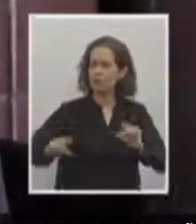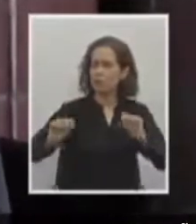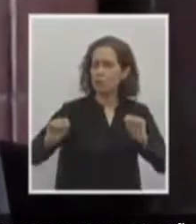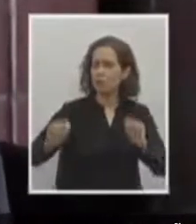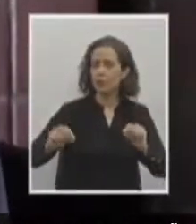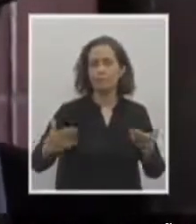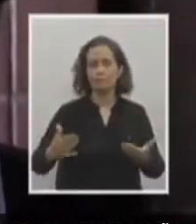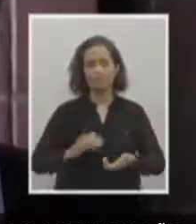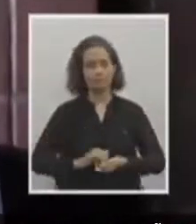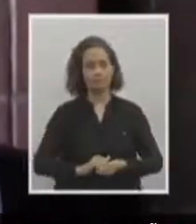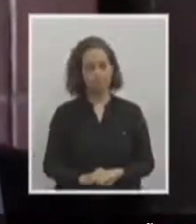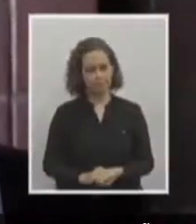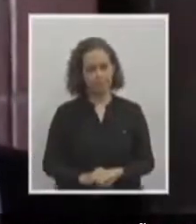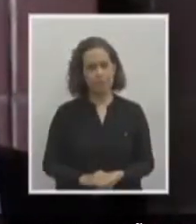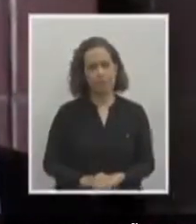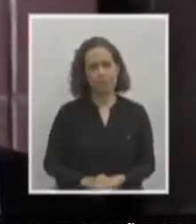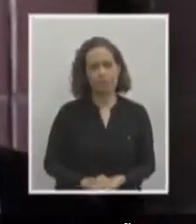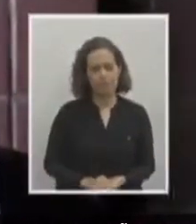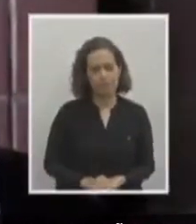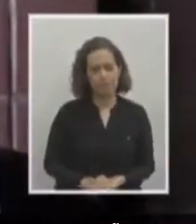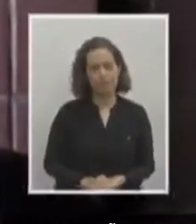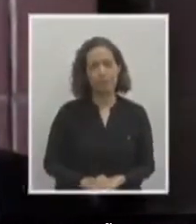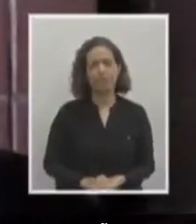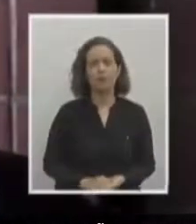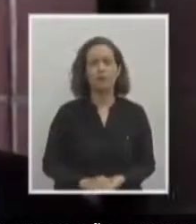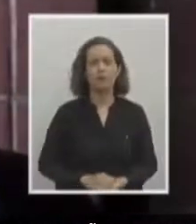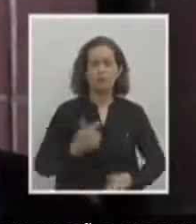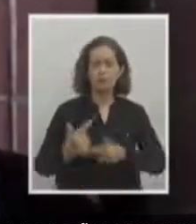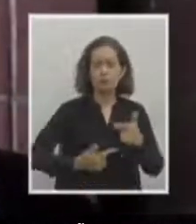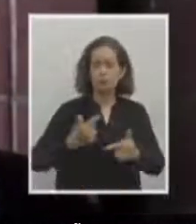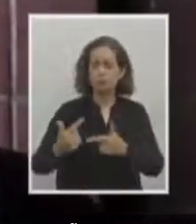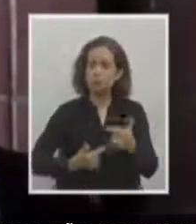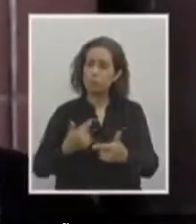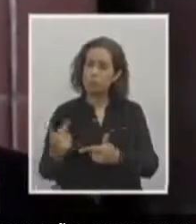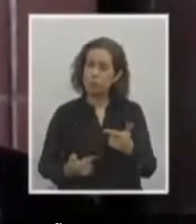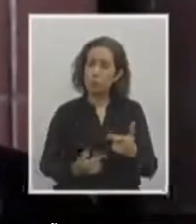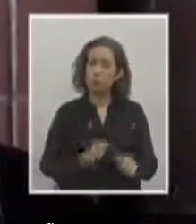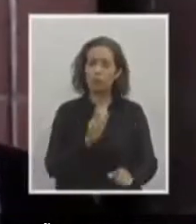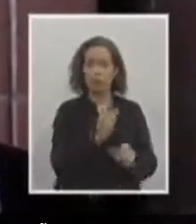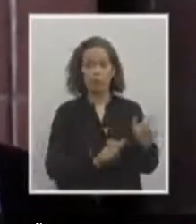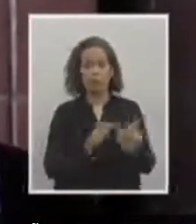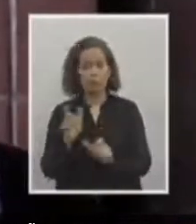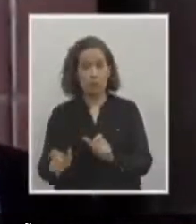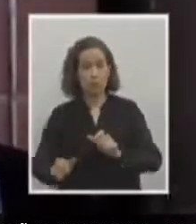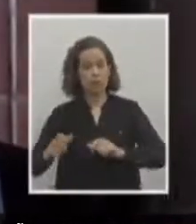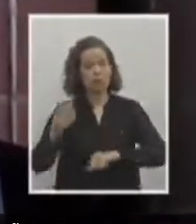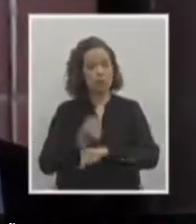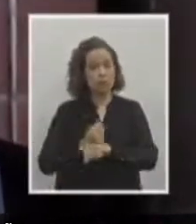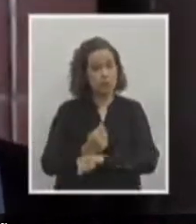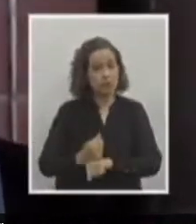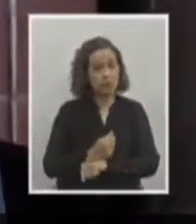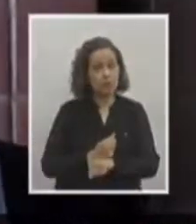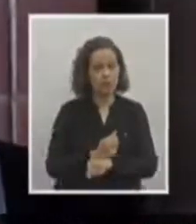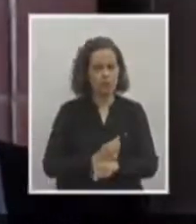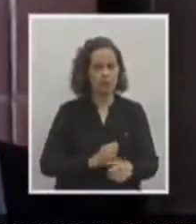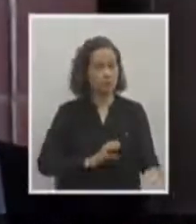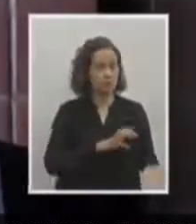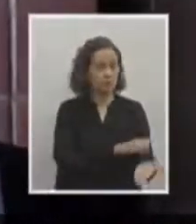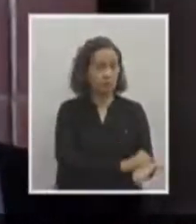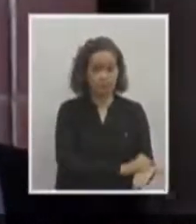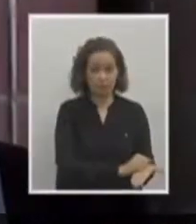as turmas, aulas e funções serão atribuídas aos servidores de cargo efetivo e de função